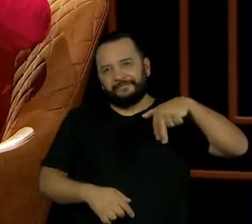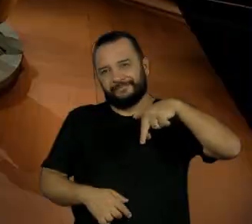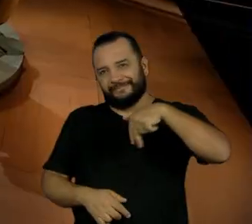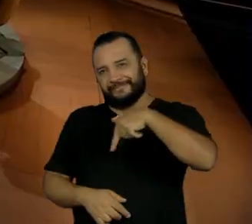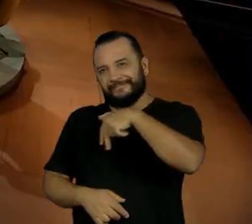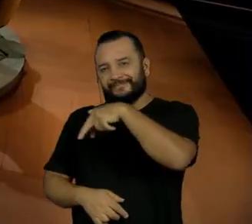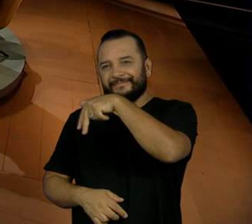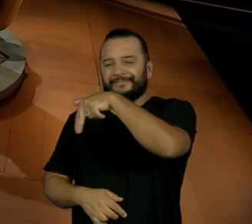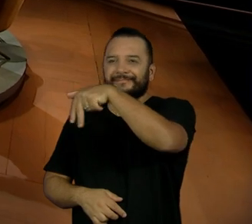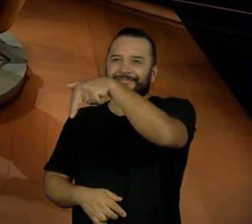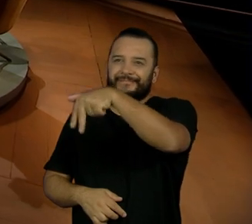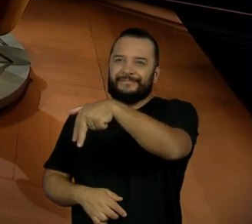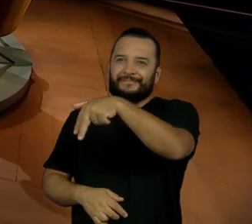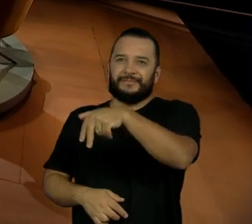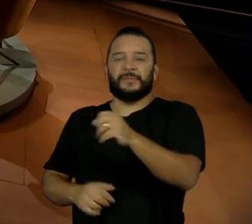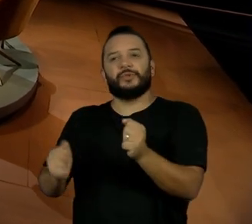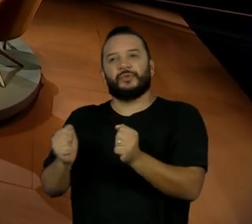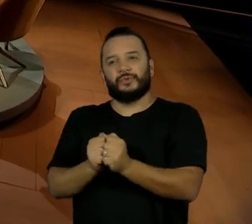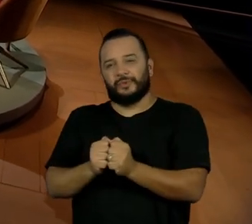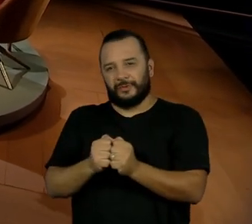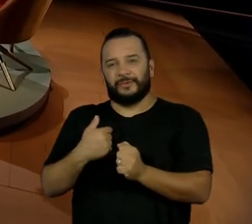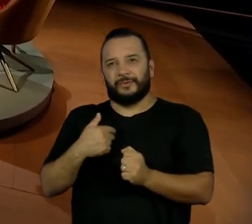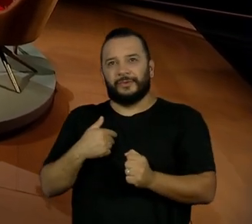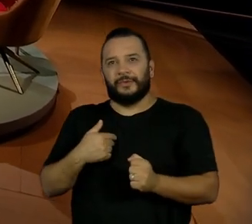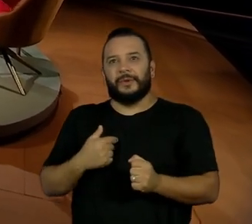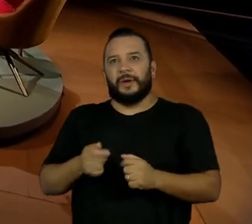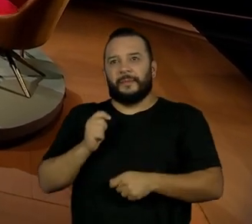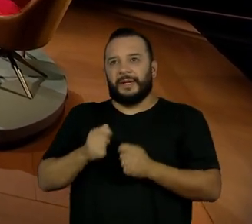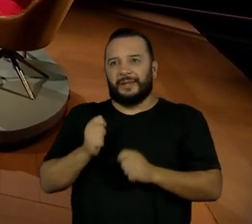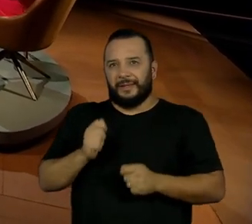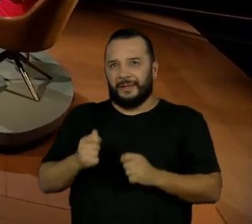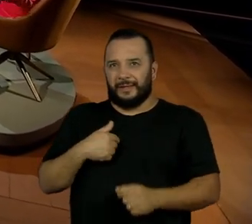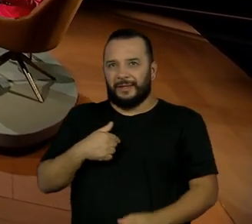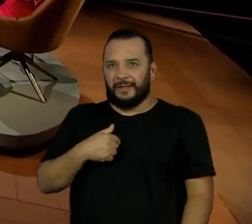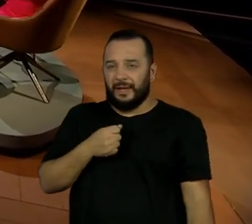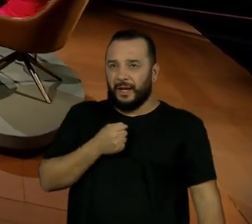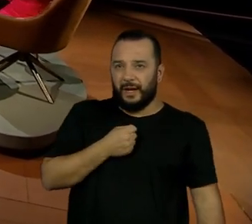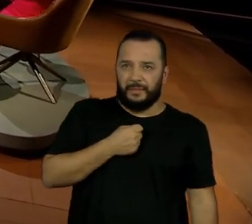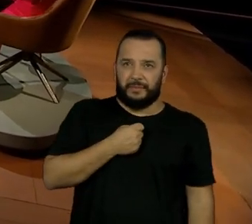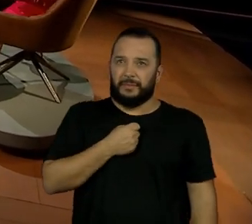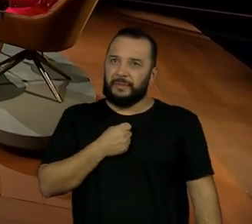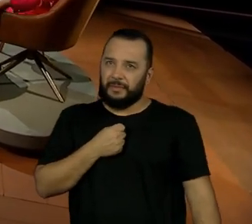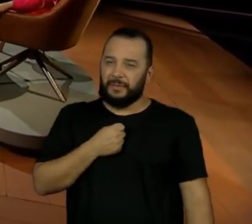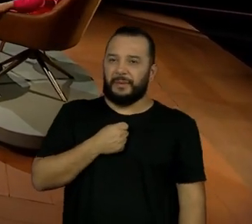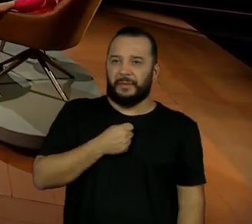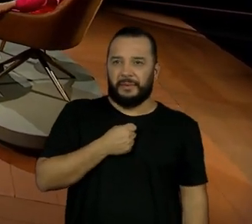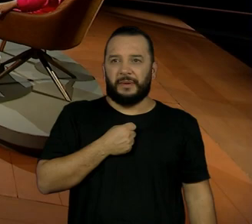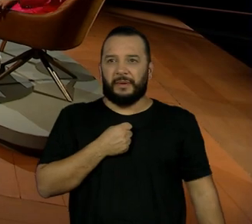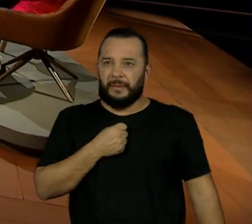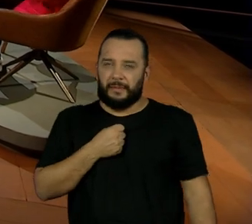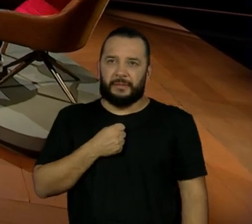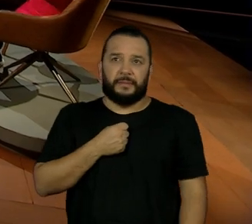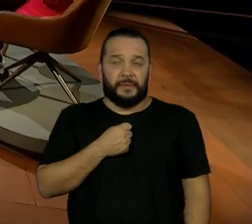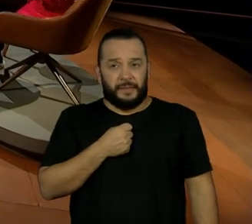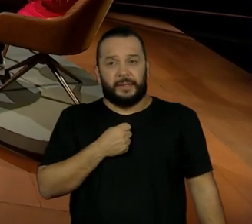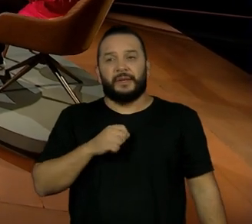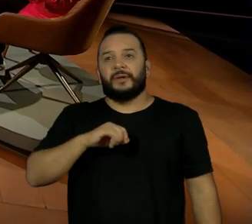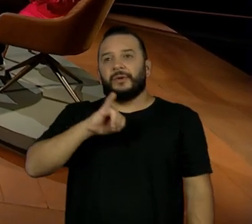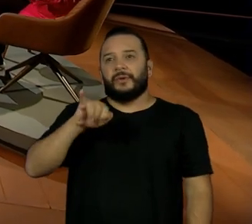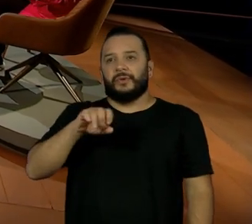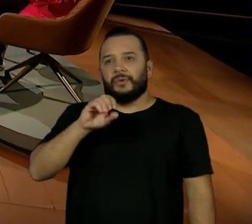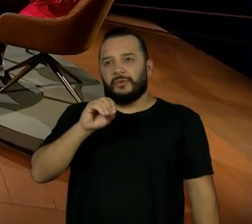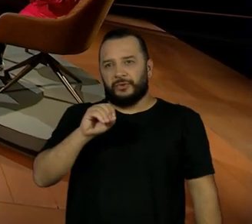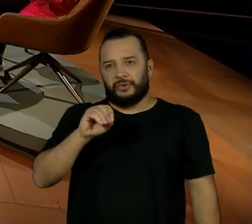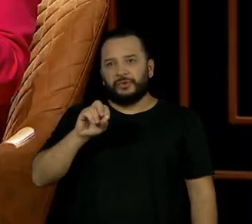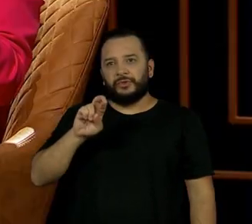e fui pertinho da bateria e fiquei lá fazendo firulas né improvisos e tal e aí o Jorge tava